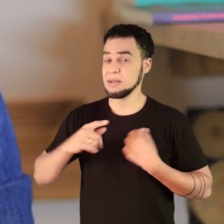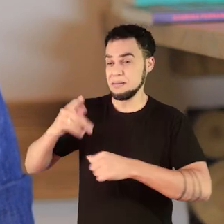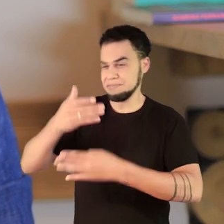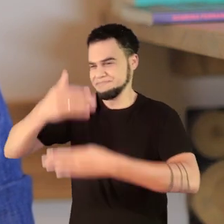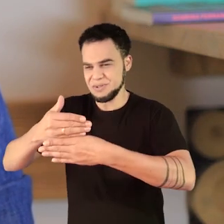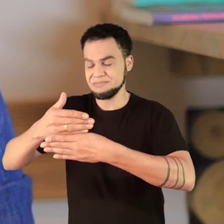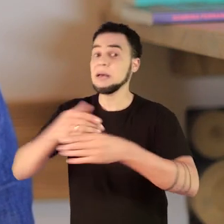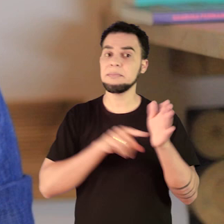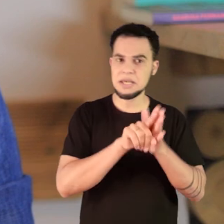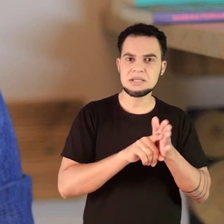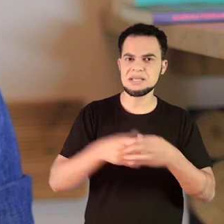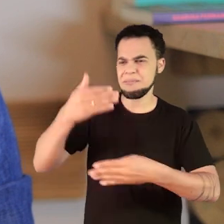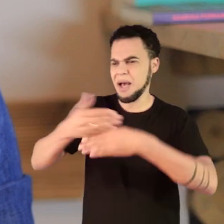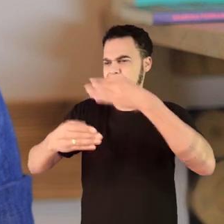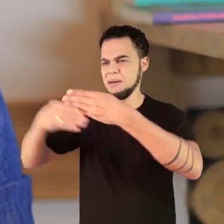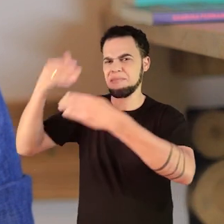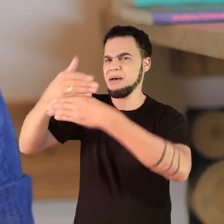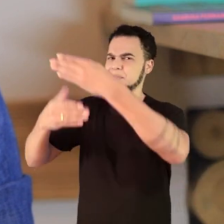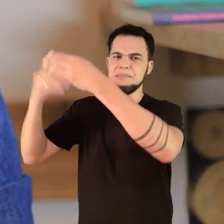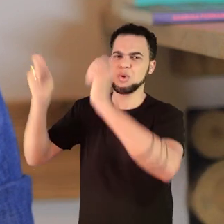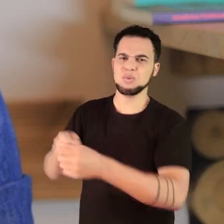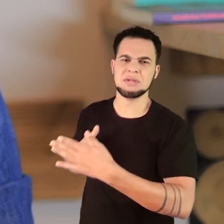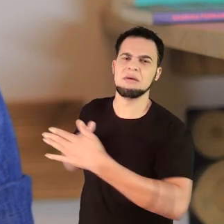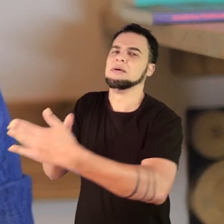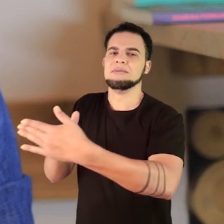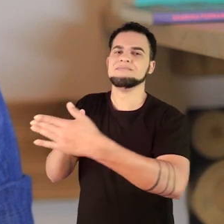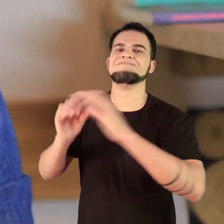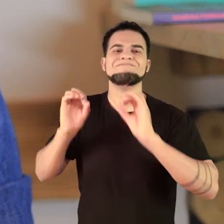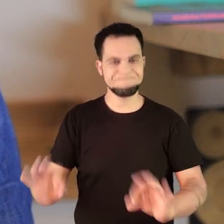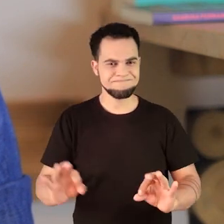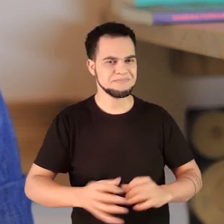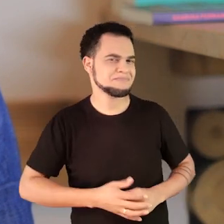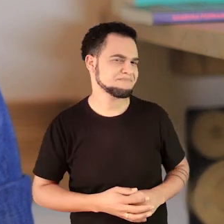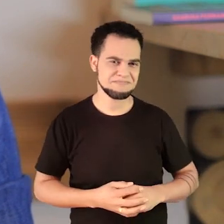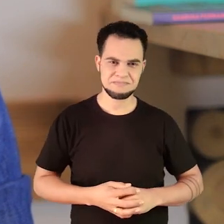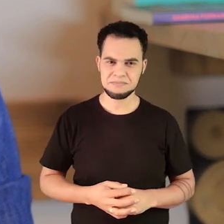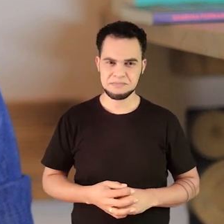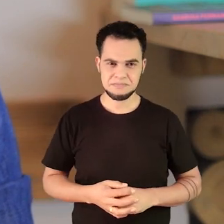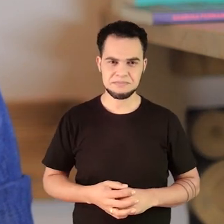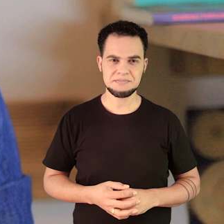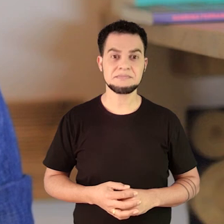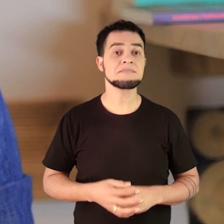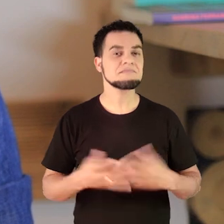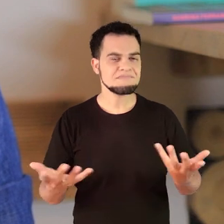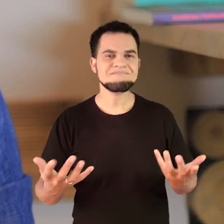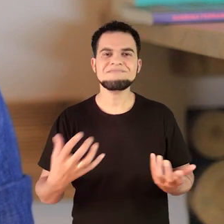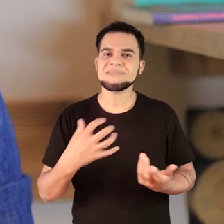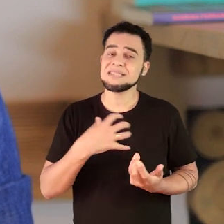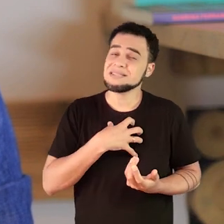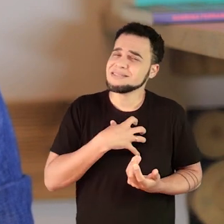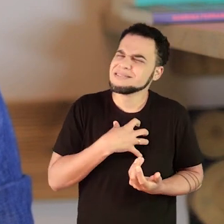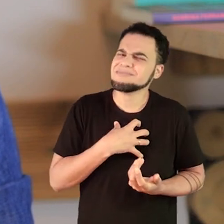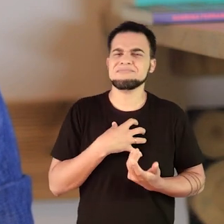uma pedra, no caminho da pesquisa no Brasil não há passagem. Bloqueados, barrados, cercados. Sinto muito